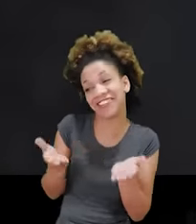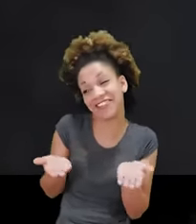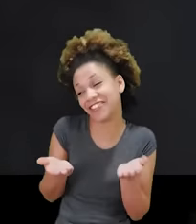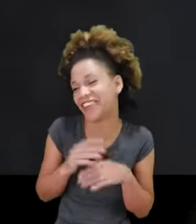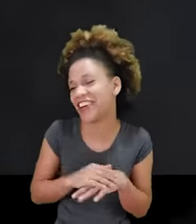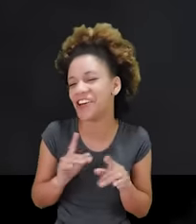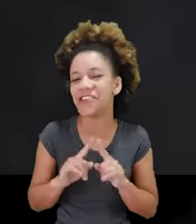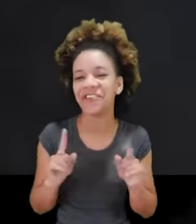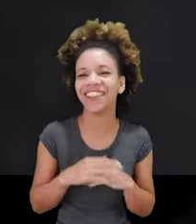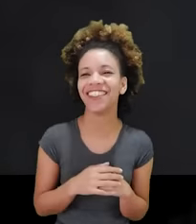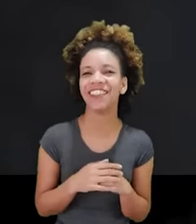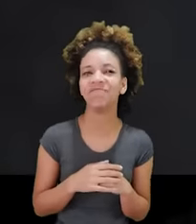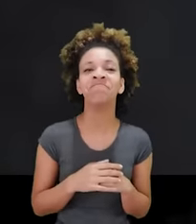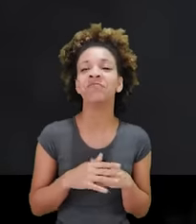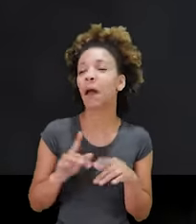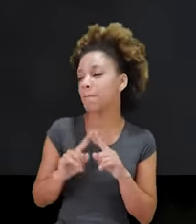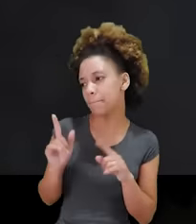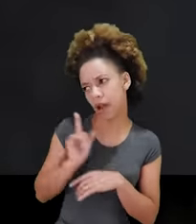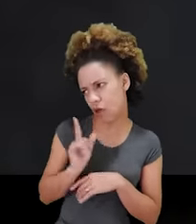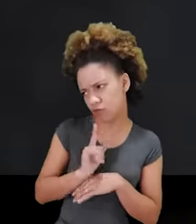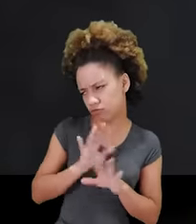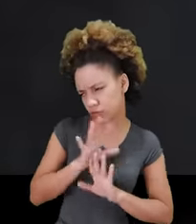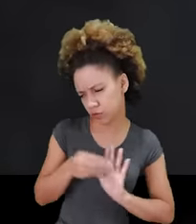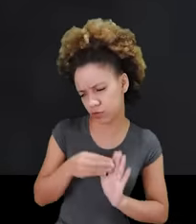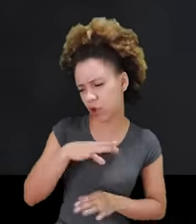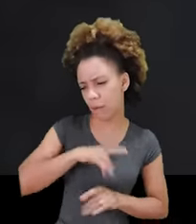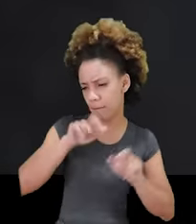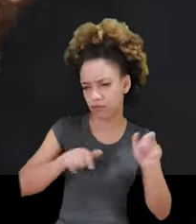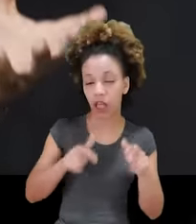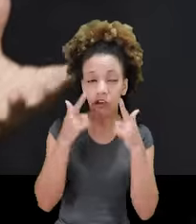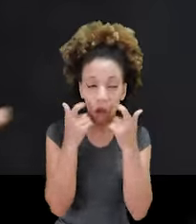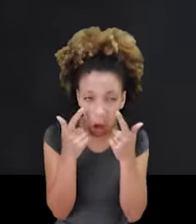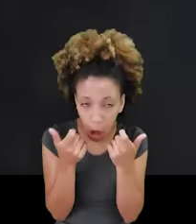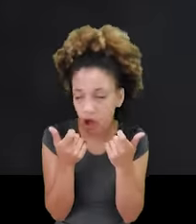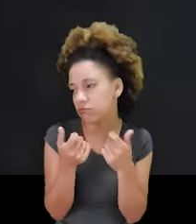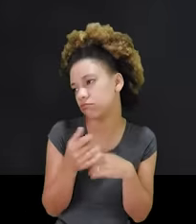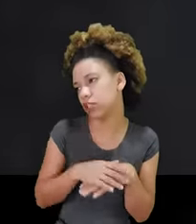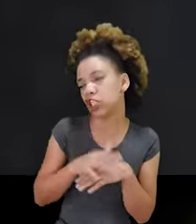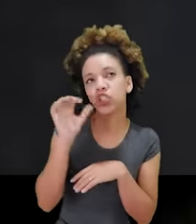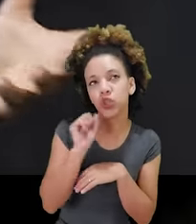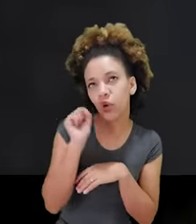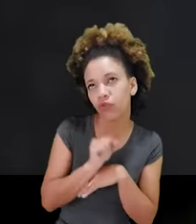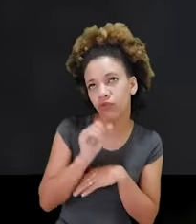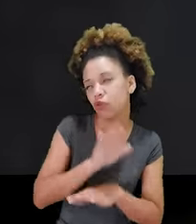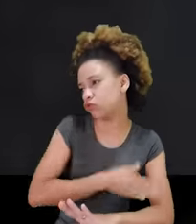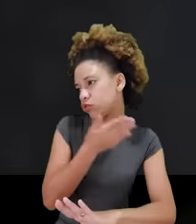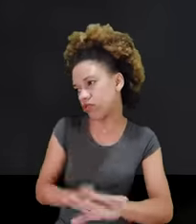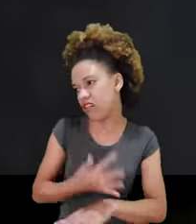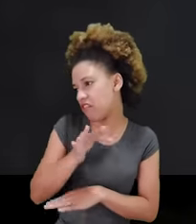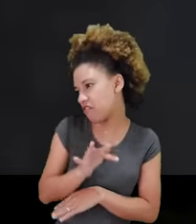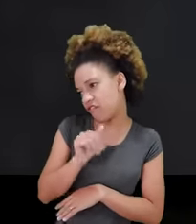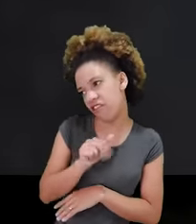que é muito mais interessante. Não, claro que nem todo o português chora e ouve o dia todo fado. Eu não ouço